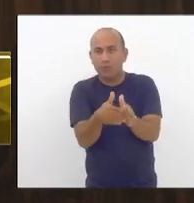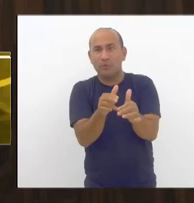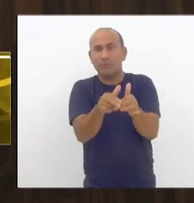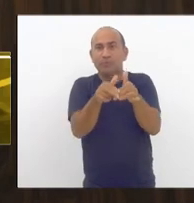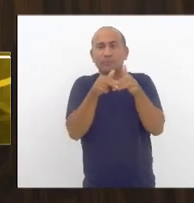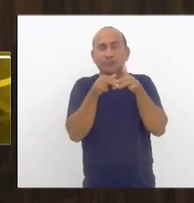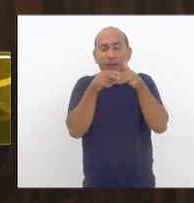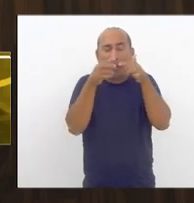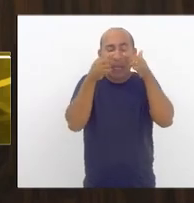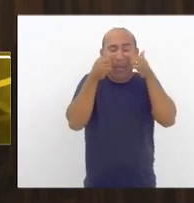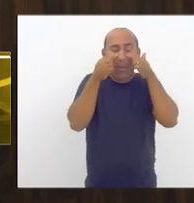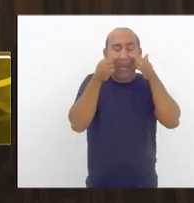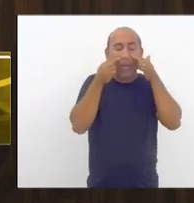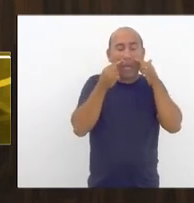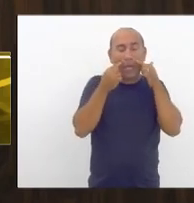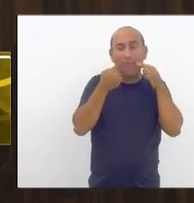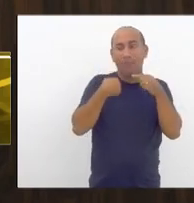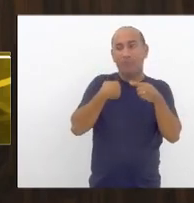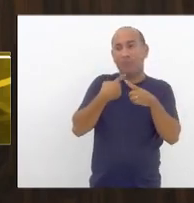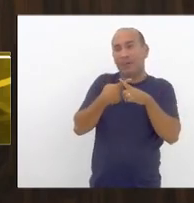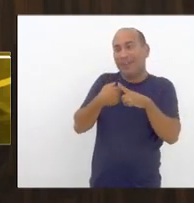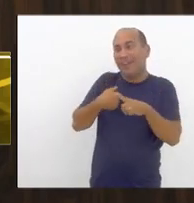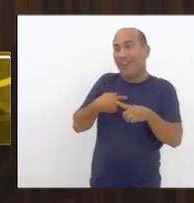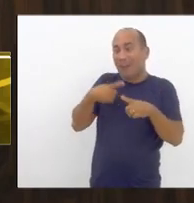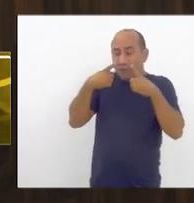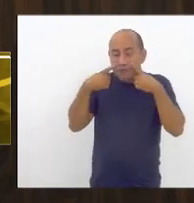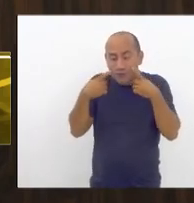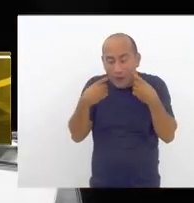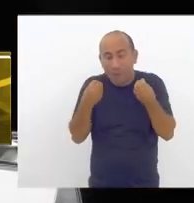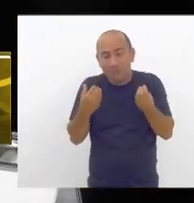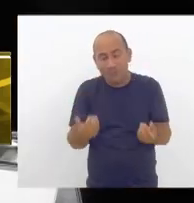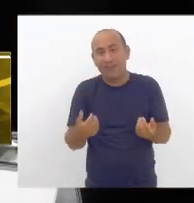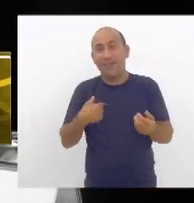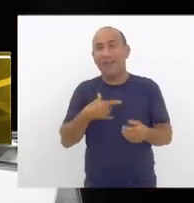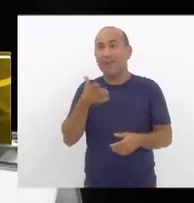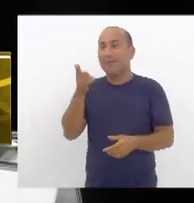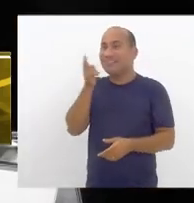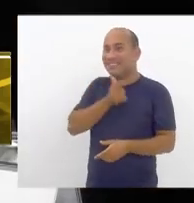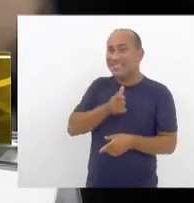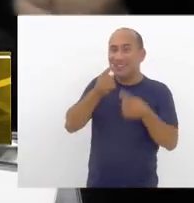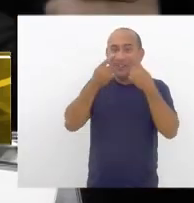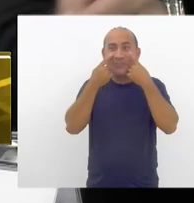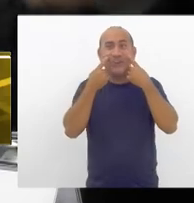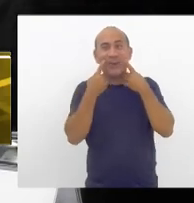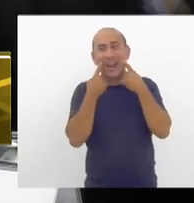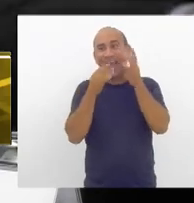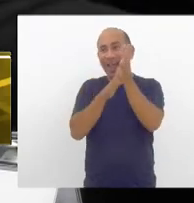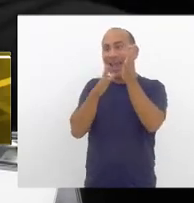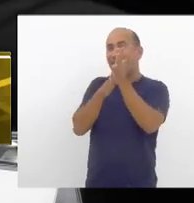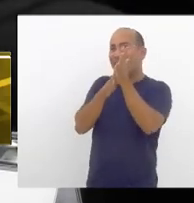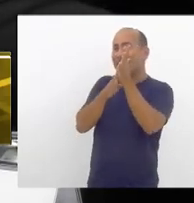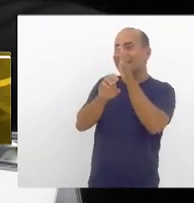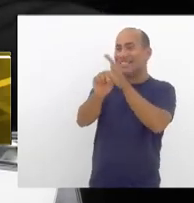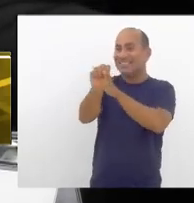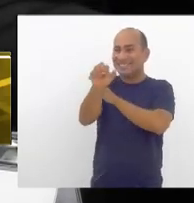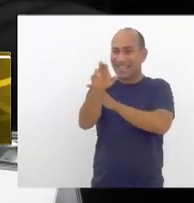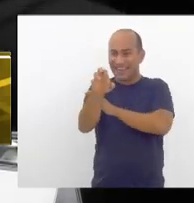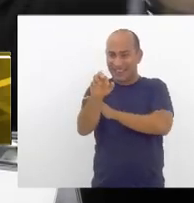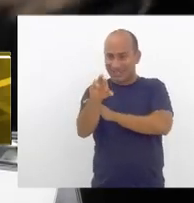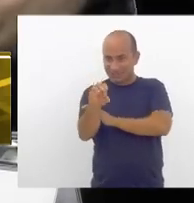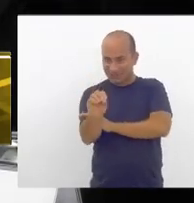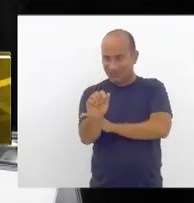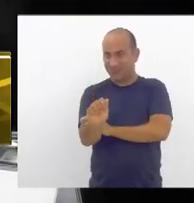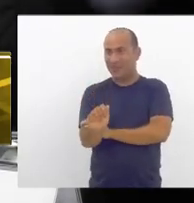se debulhar em lágrimas porque são Chorão inveterado eu consegui Marta chorar na homenagem do Sérgio da indústria